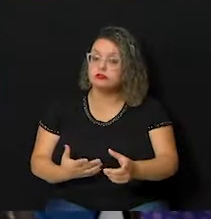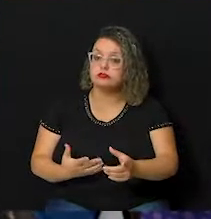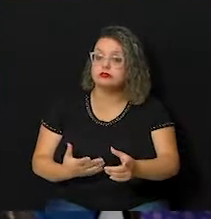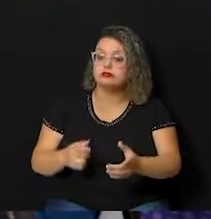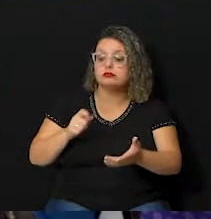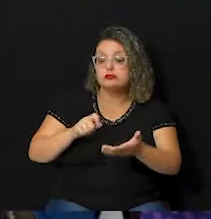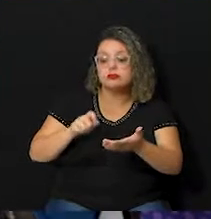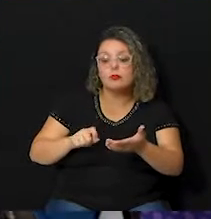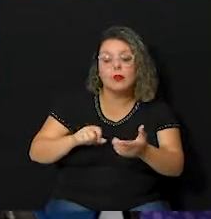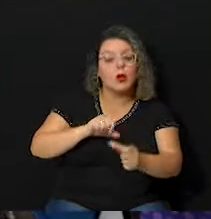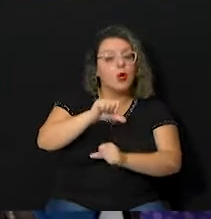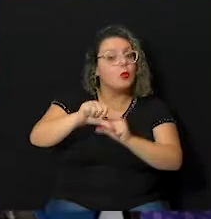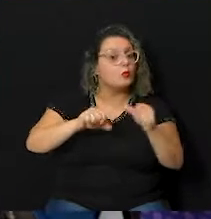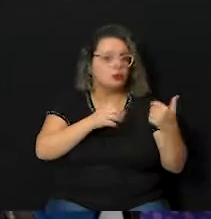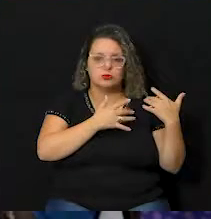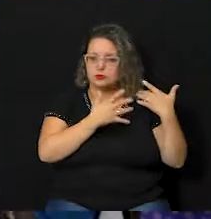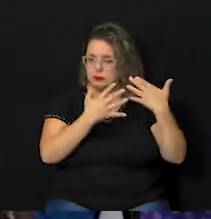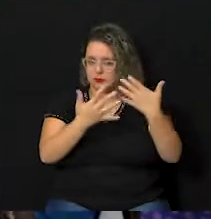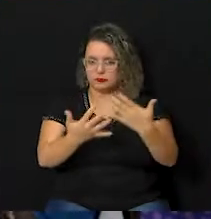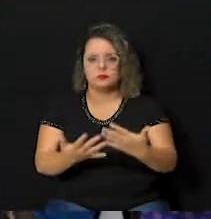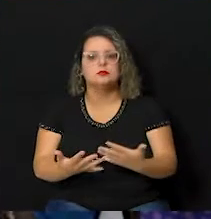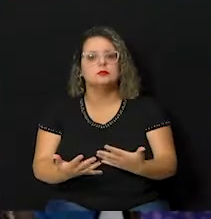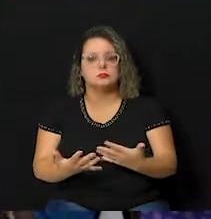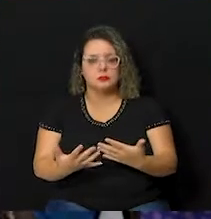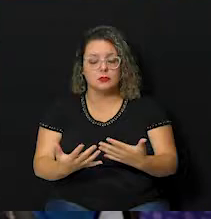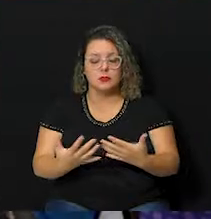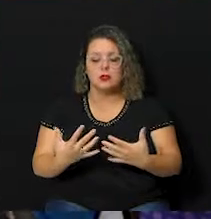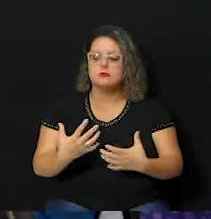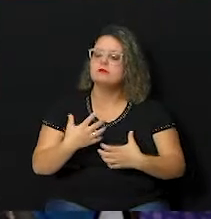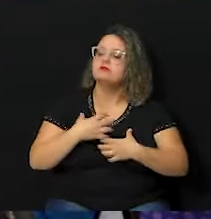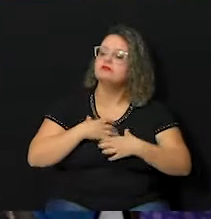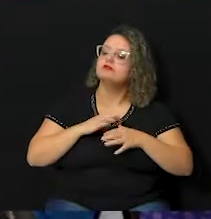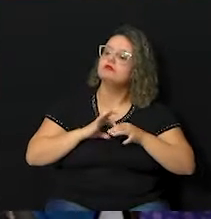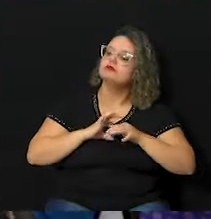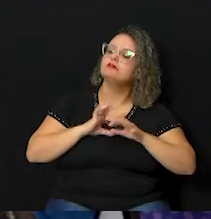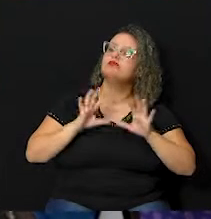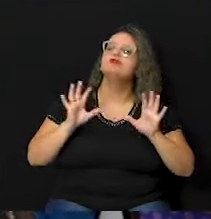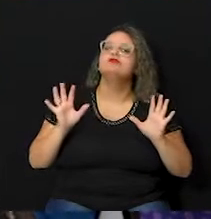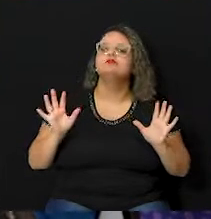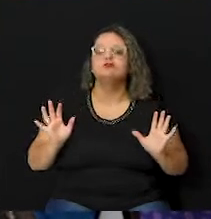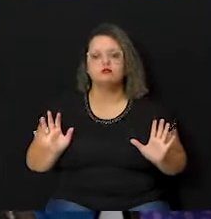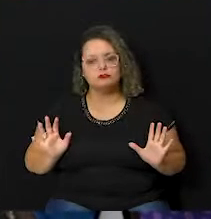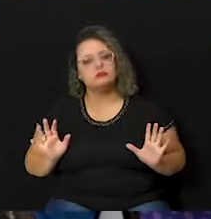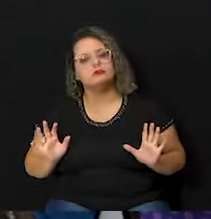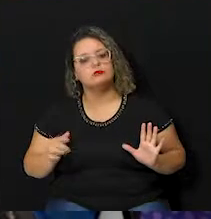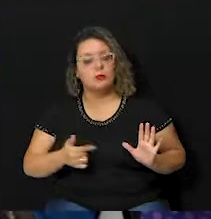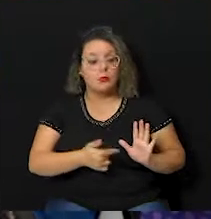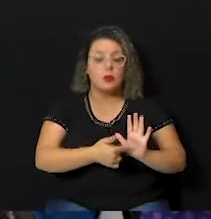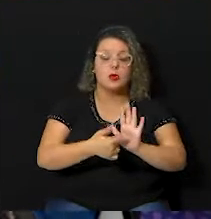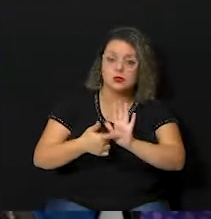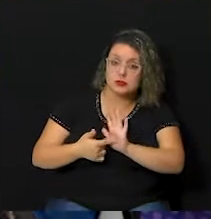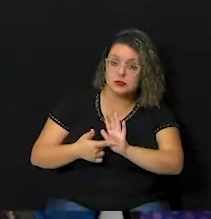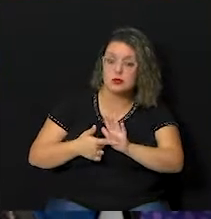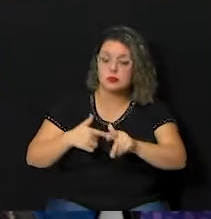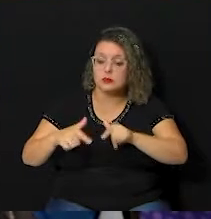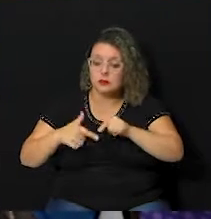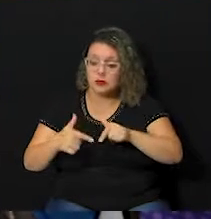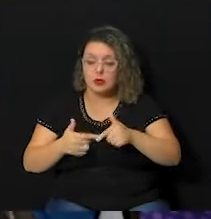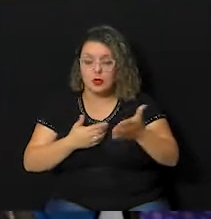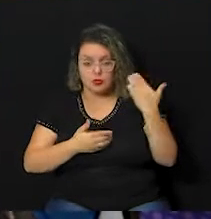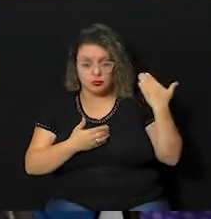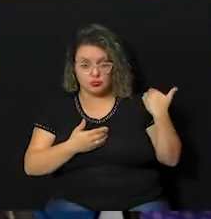meu traço ele mudou muito de lá para cá, e eu não me sentia à vontade de assim, tanto mostrar o meu trabalho com desenho antigo,